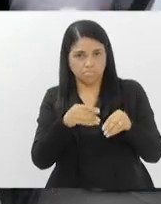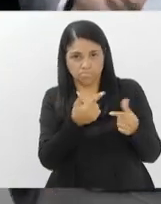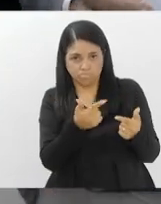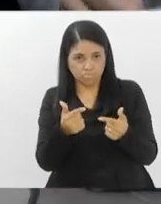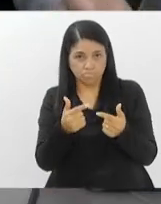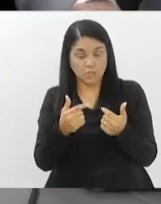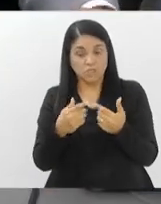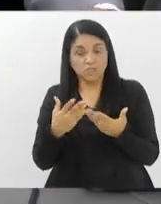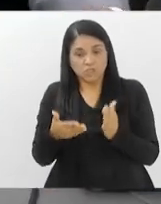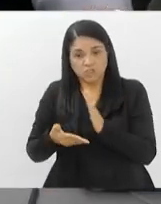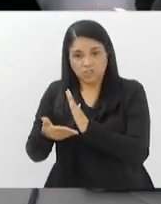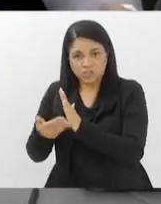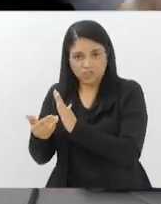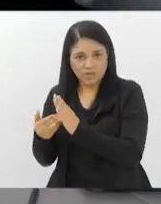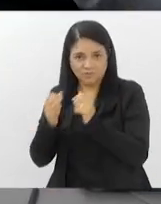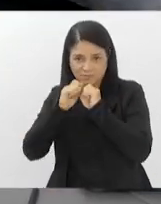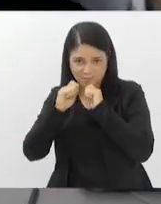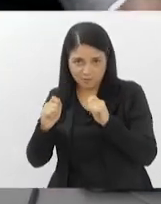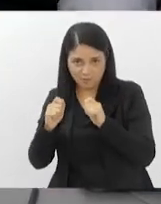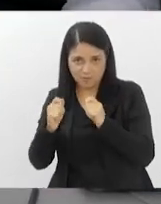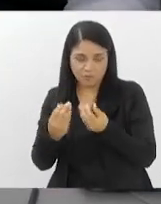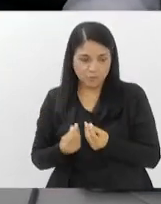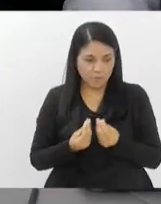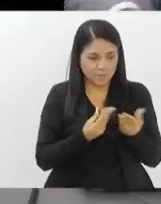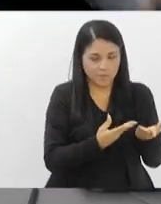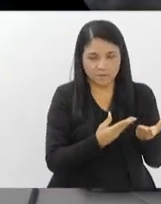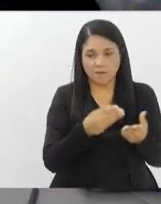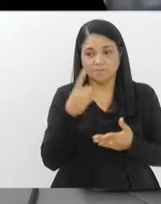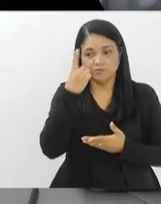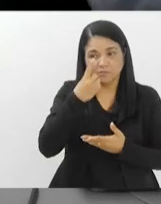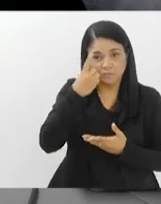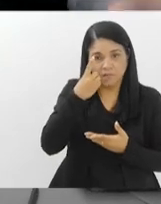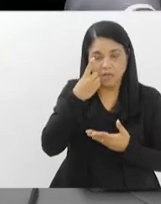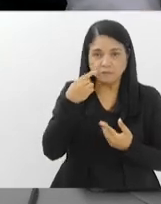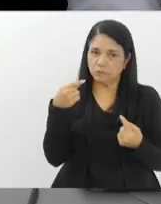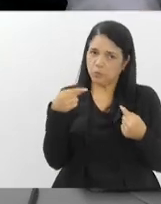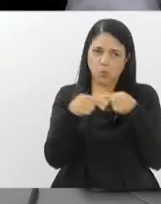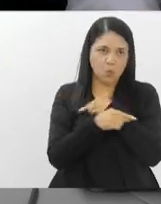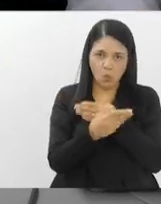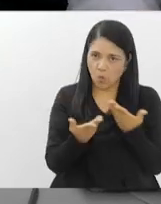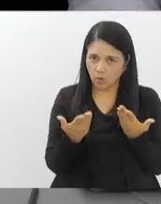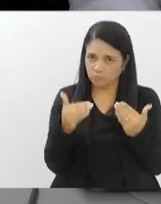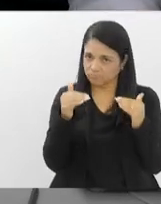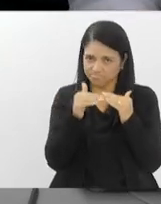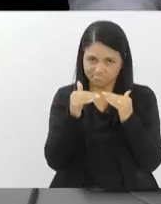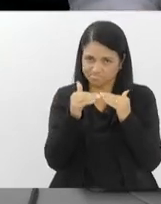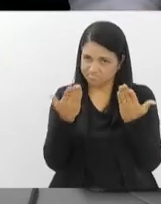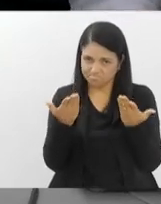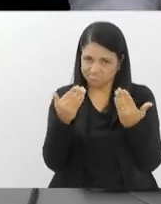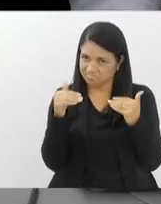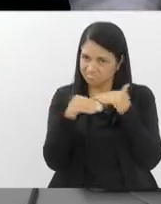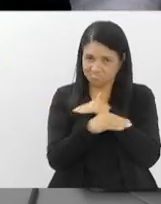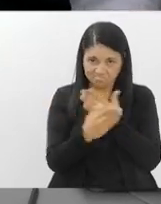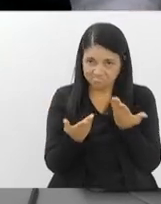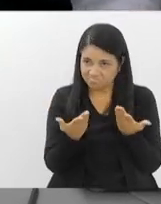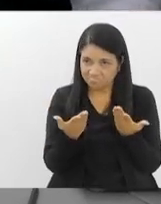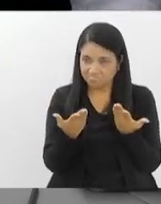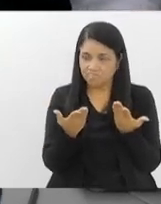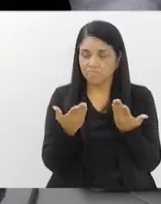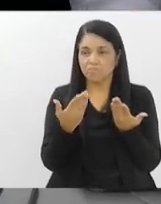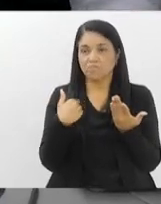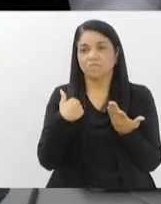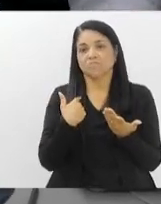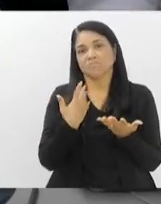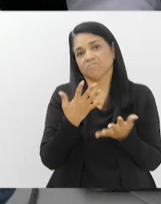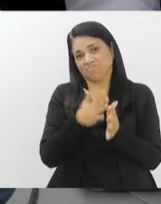dar dois para os deputados, eu acho indevido, inapropriado e desastroso